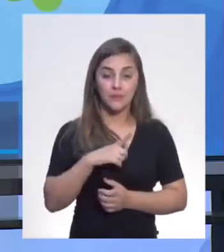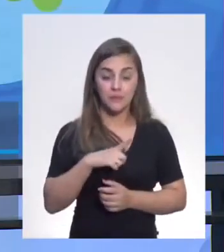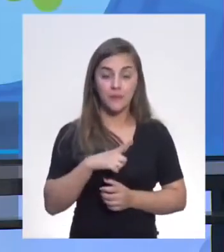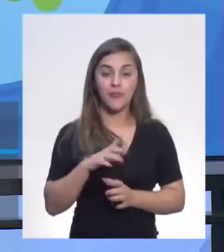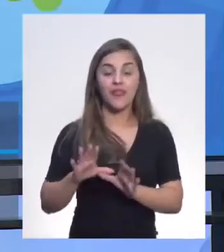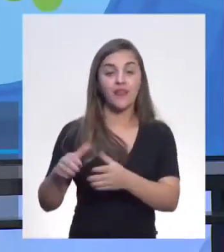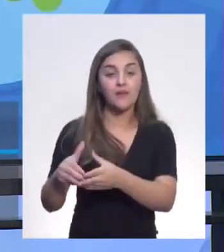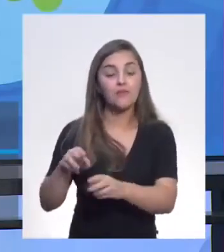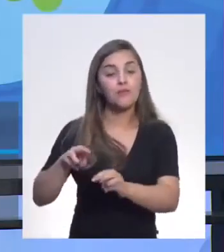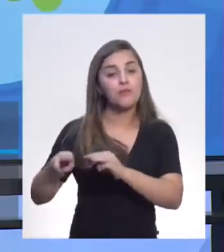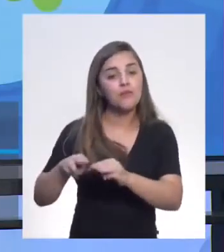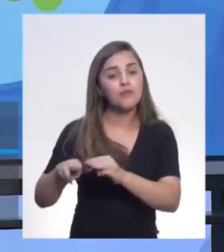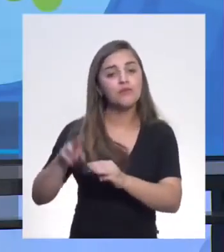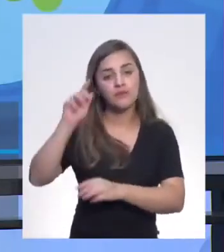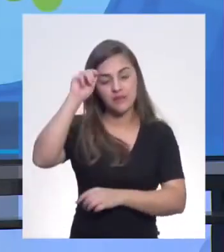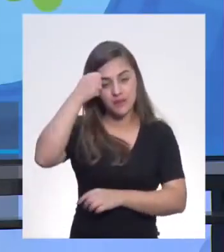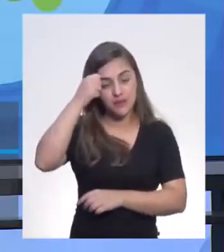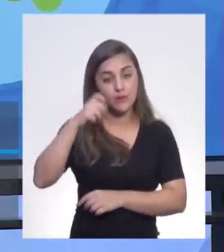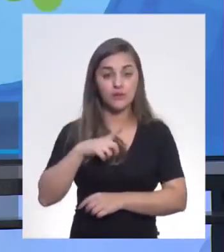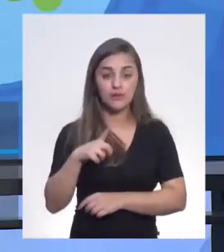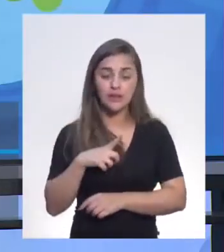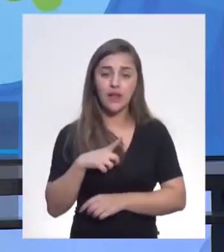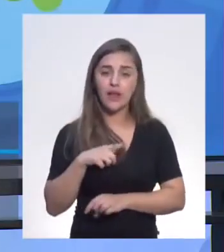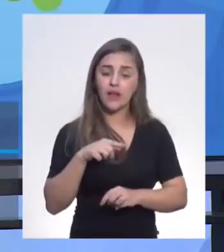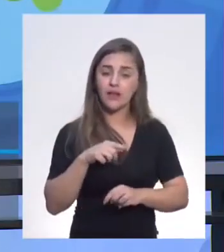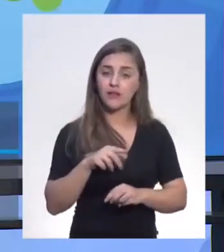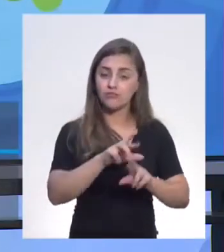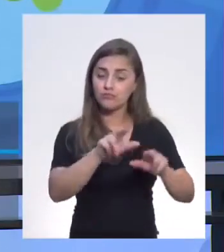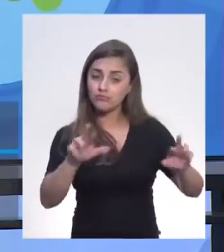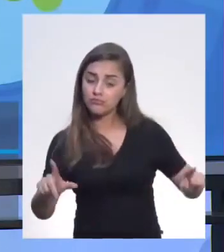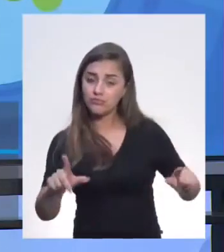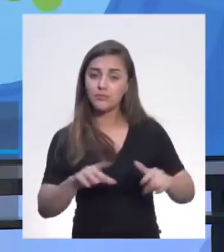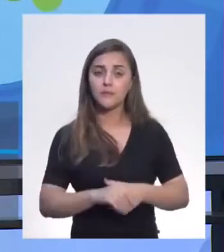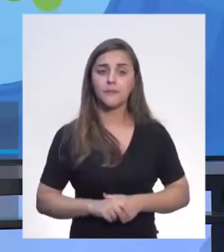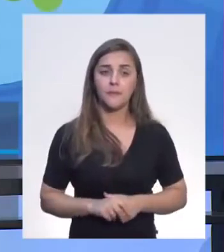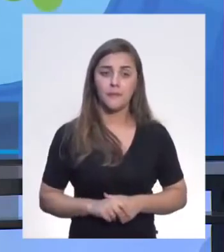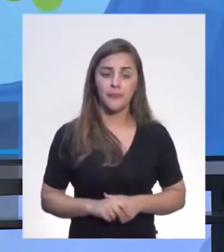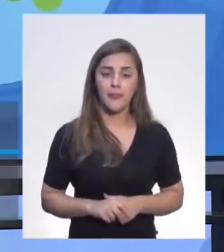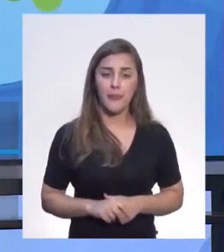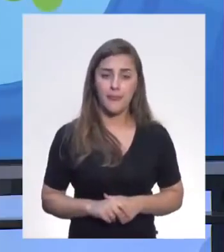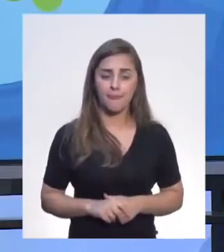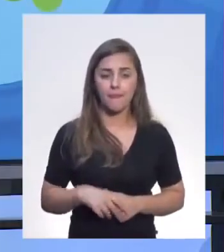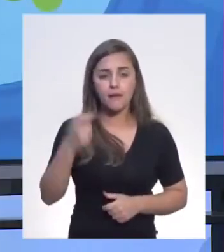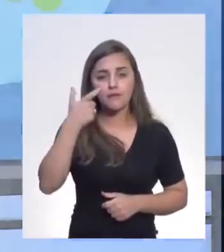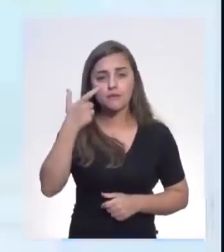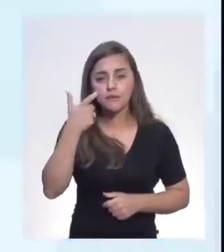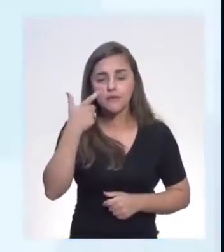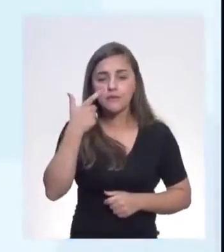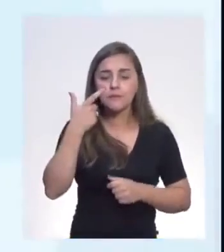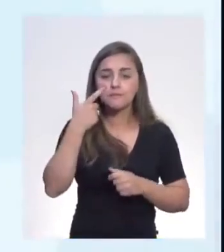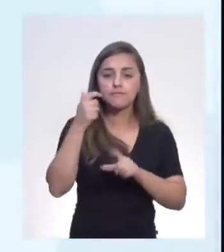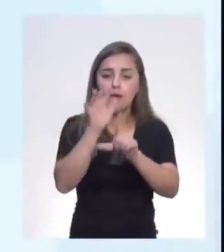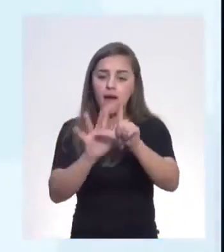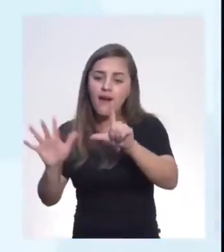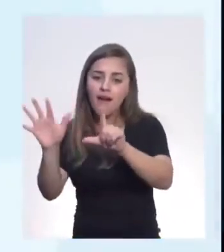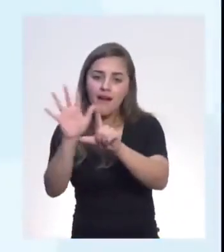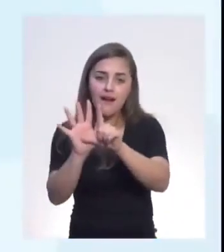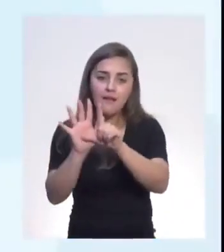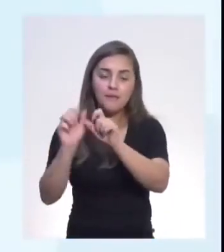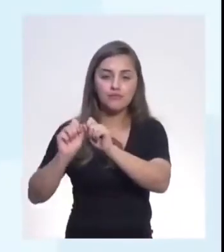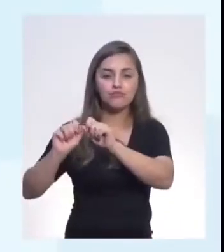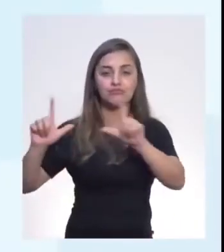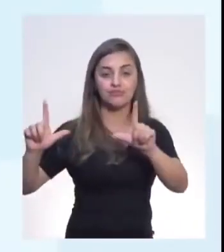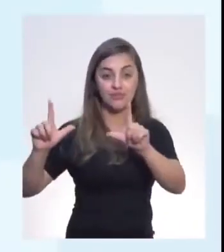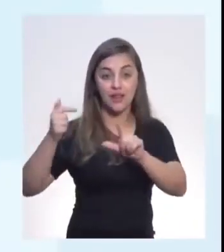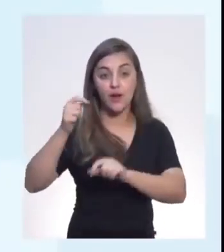tem as suas nuances. E outro que é muito importante, por favor, se puder colocar aí na tela a imagem para a gente, é o